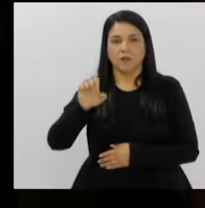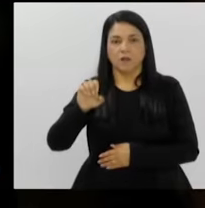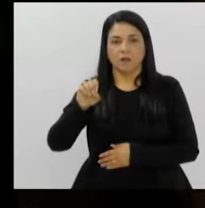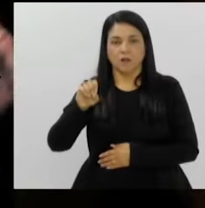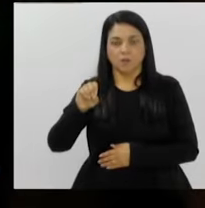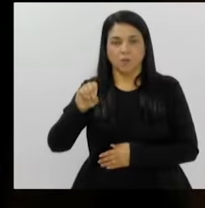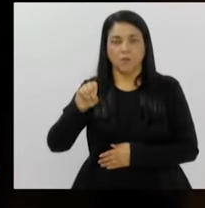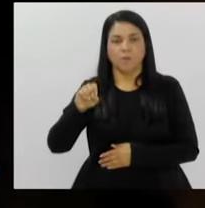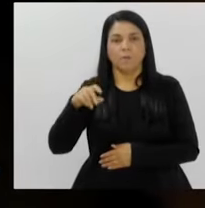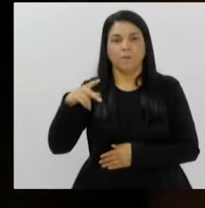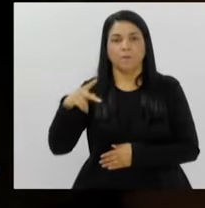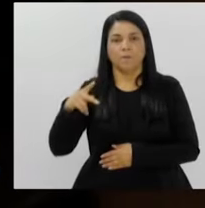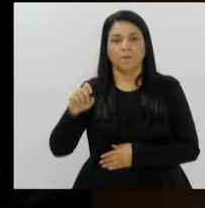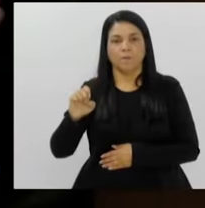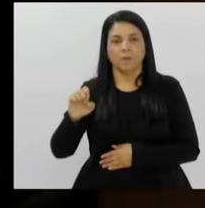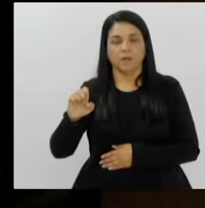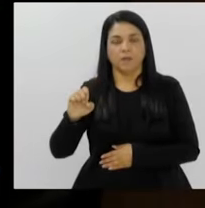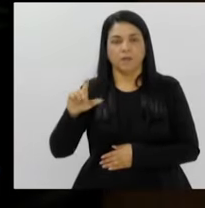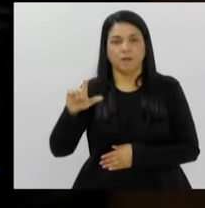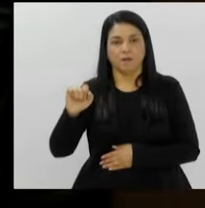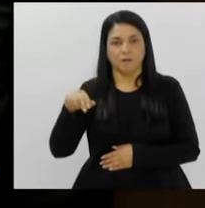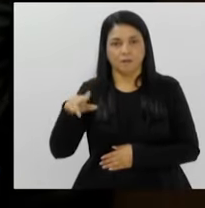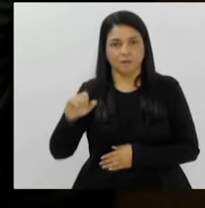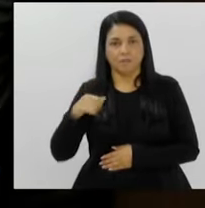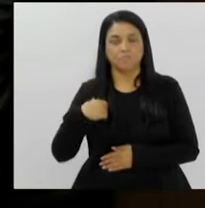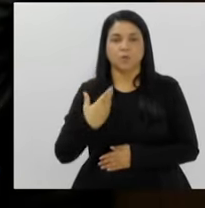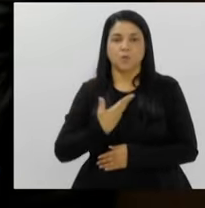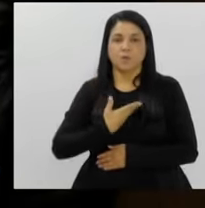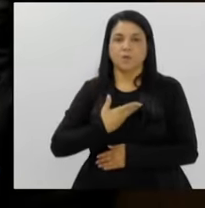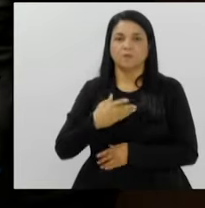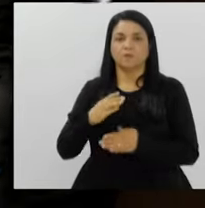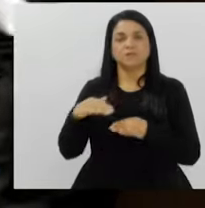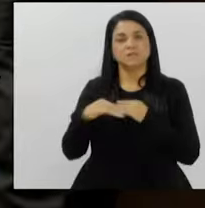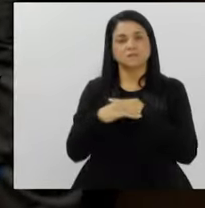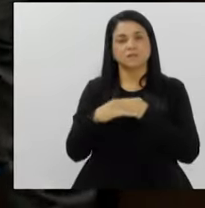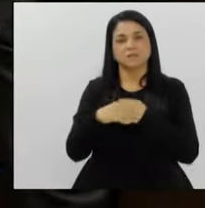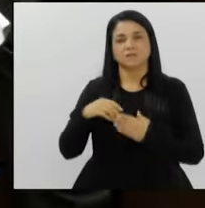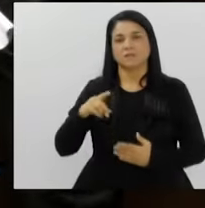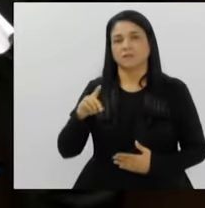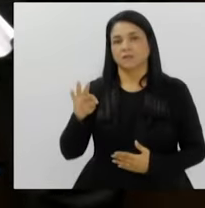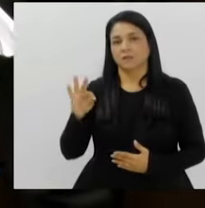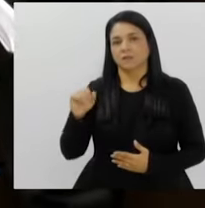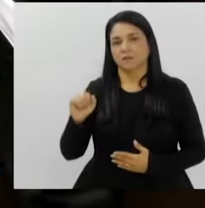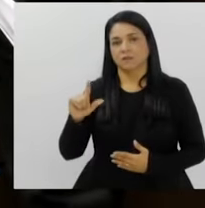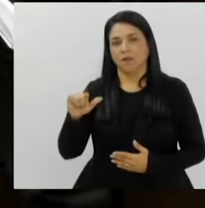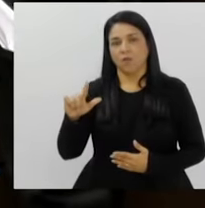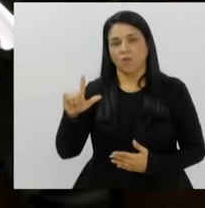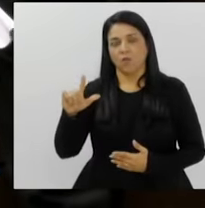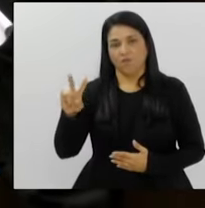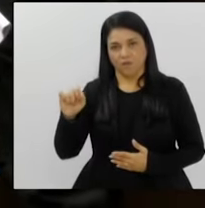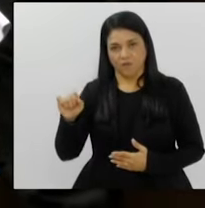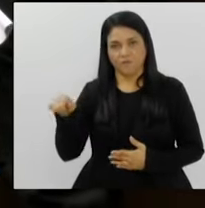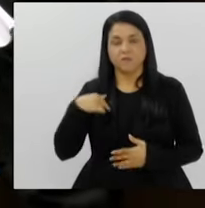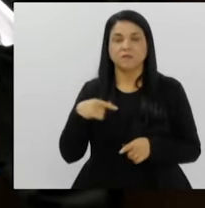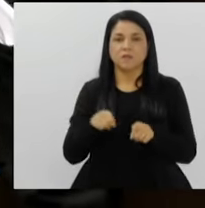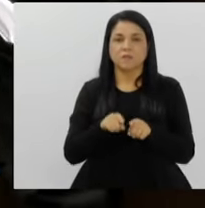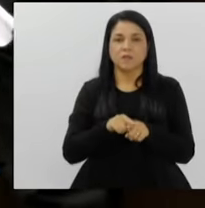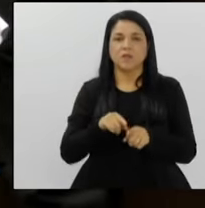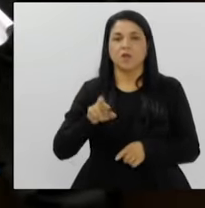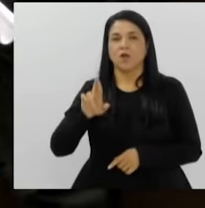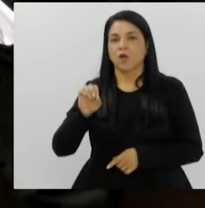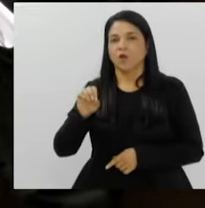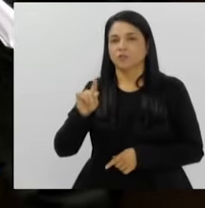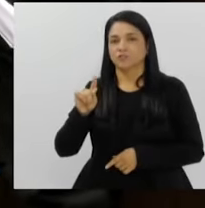Italva, nosso irmão, meu amigo conterrâneo, nosso conterrâneo, né? Vereador Rogério Matoso, também está